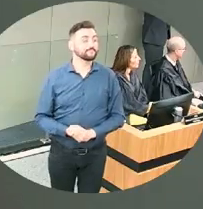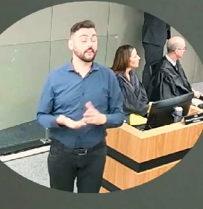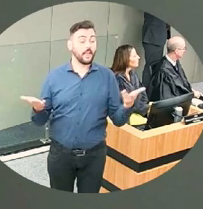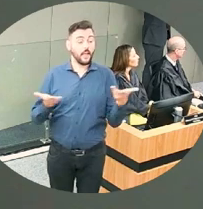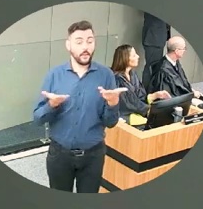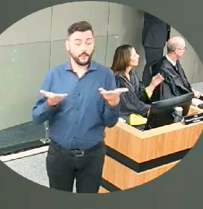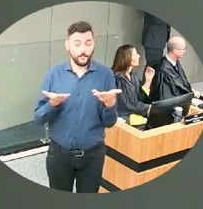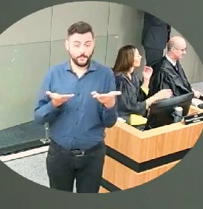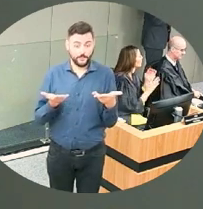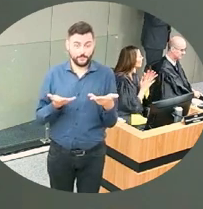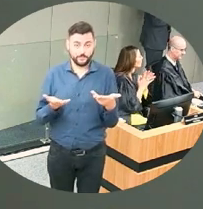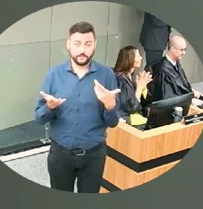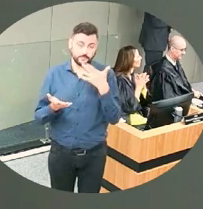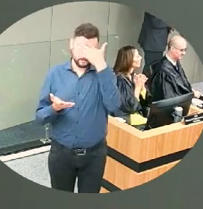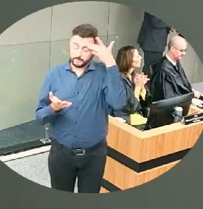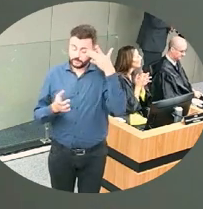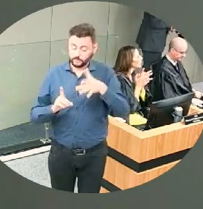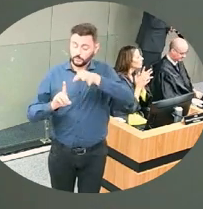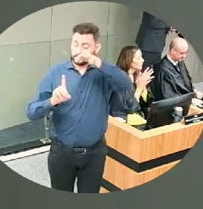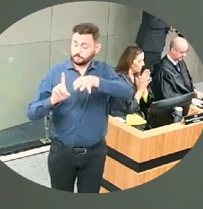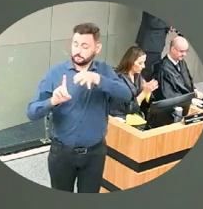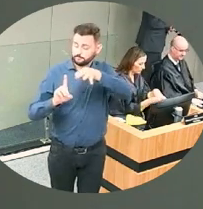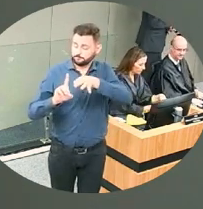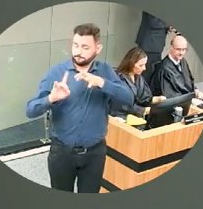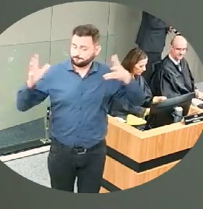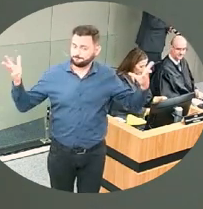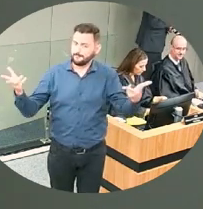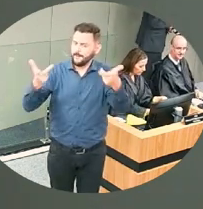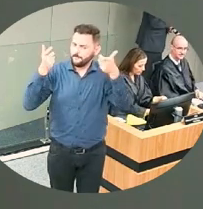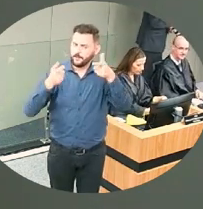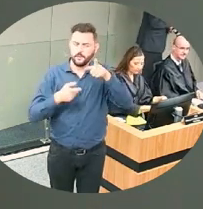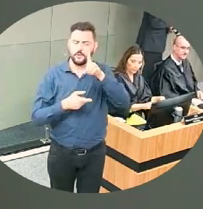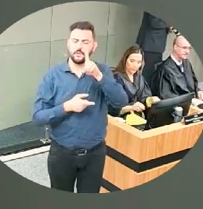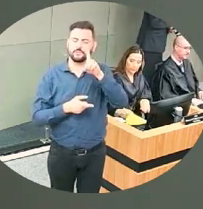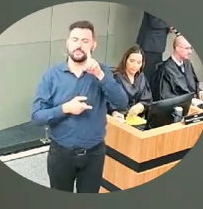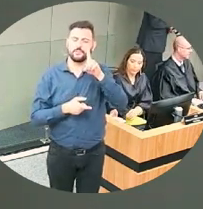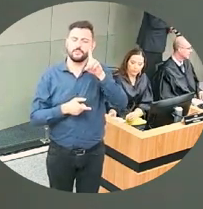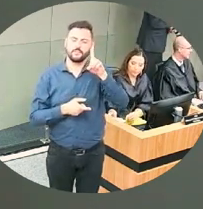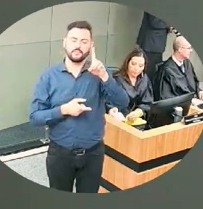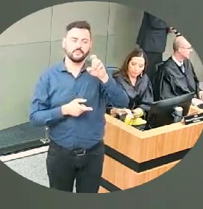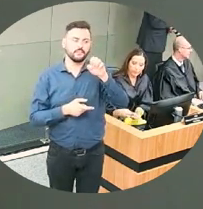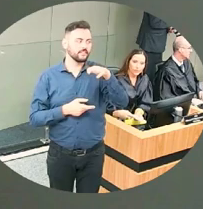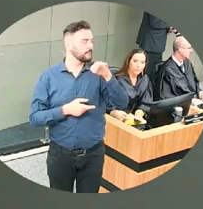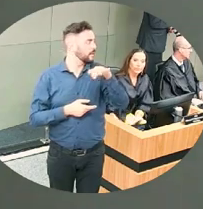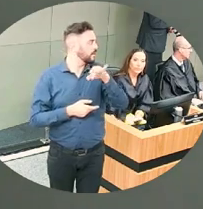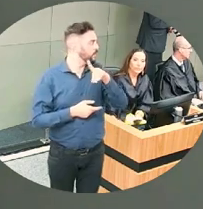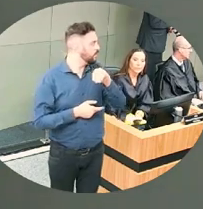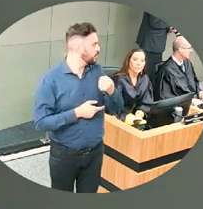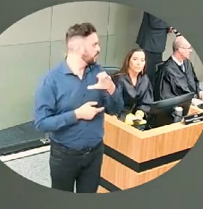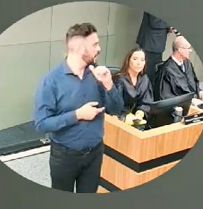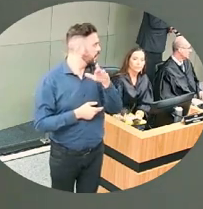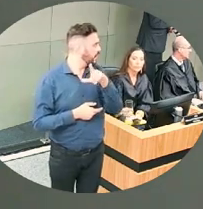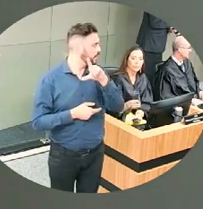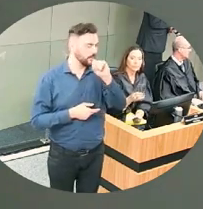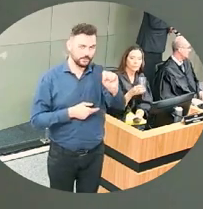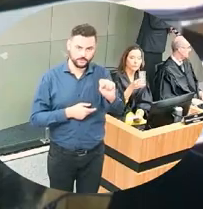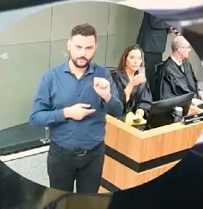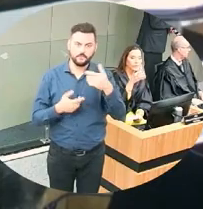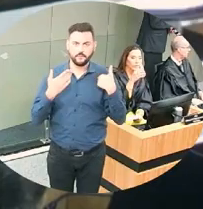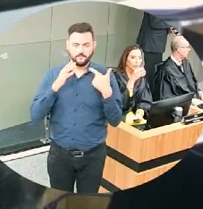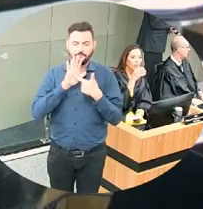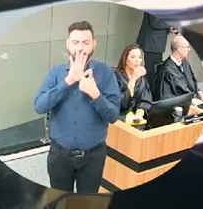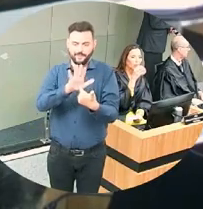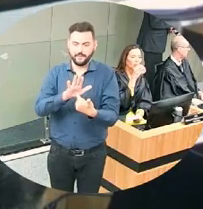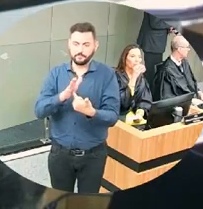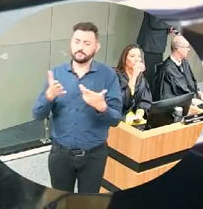neste momento o excelentíssimo Desembargador Amarildo Carlos de Lima fará o seu pronunciamento